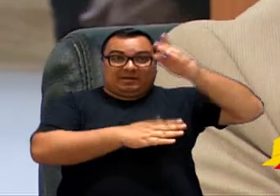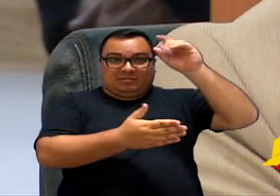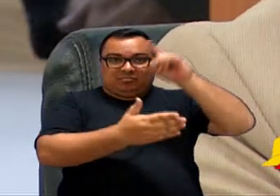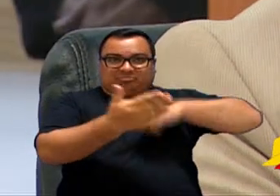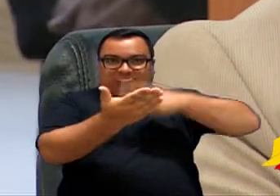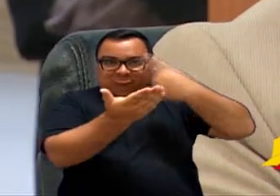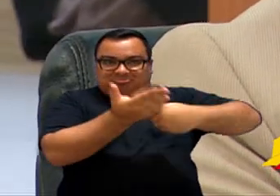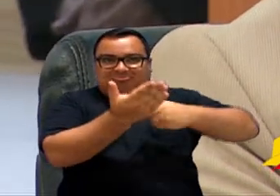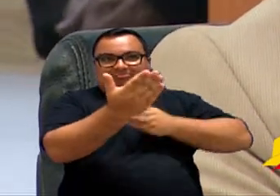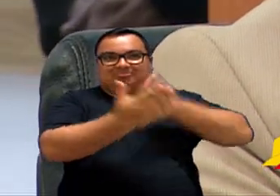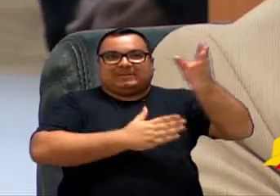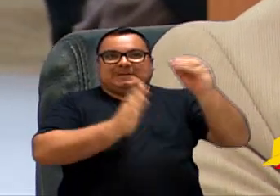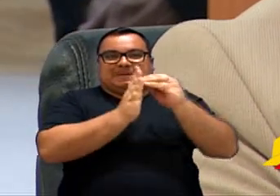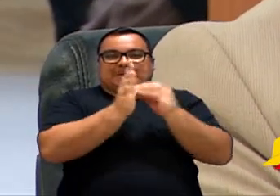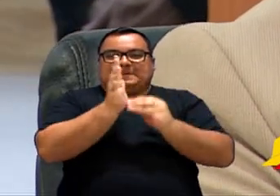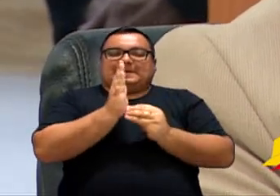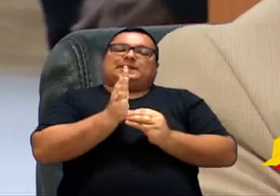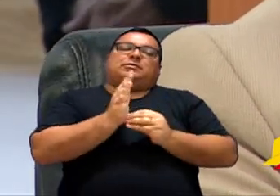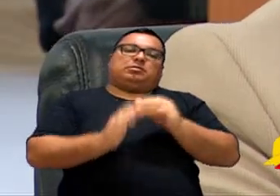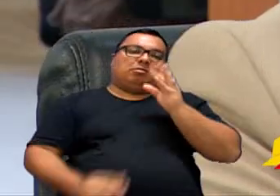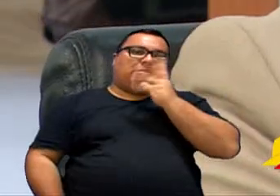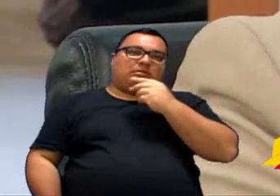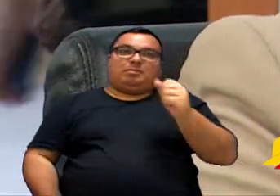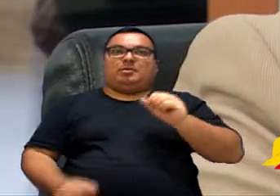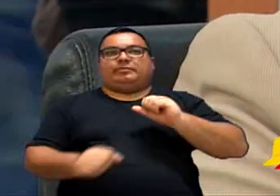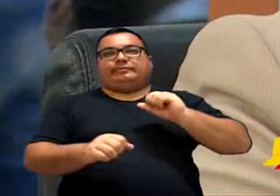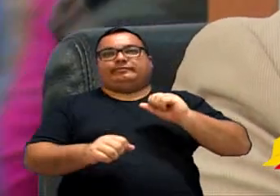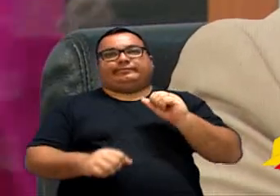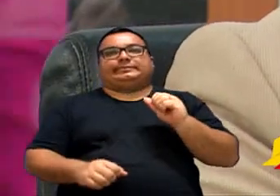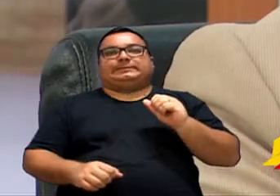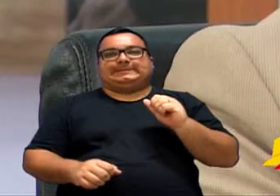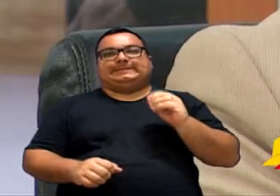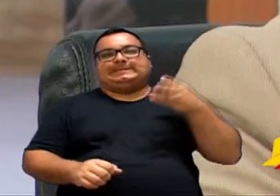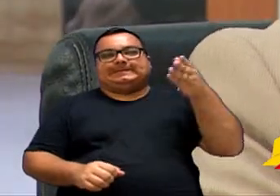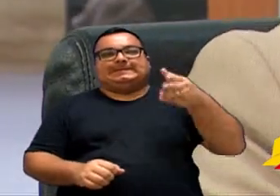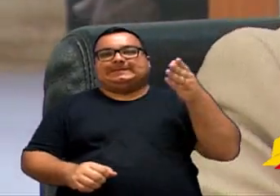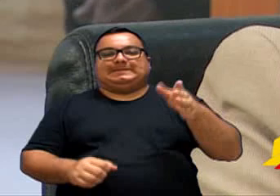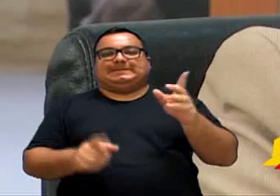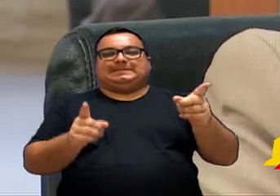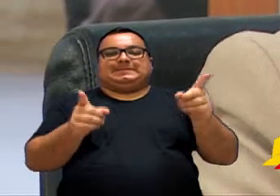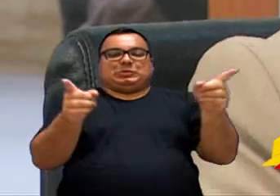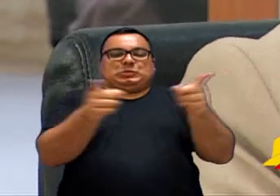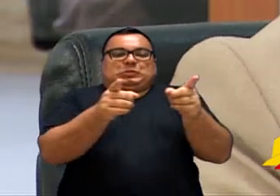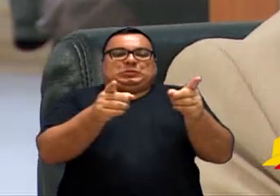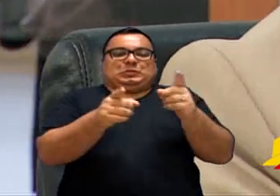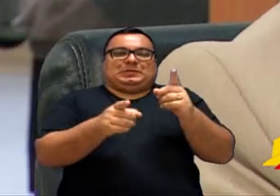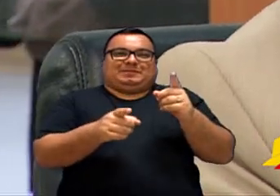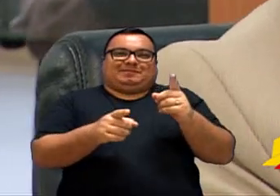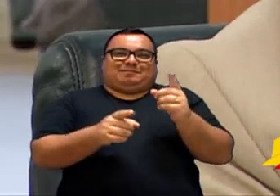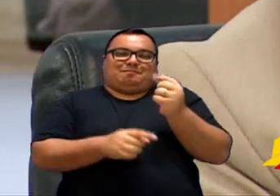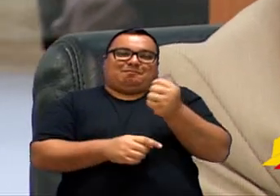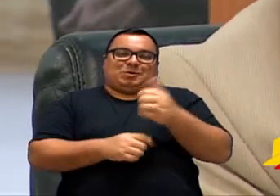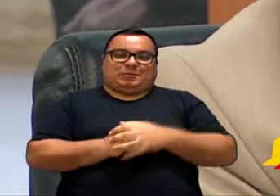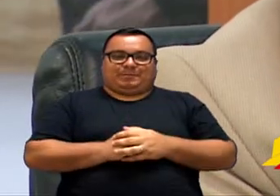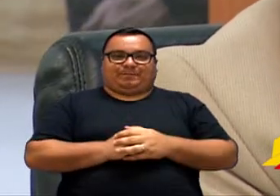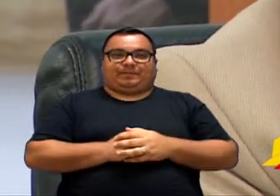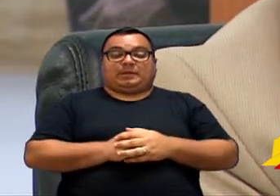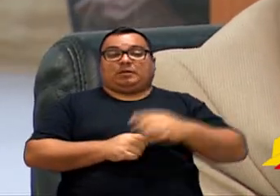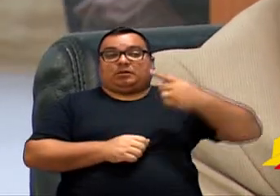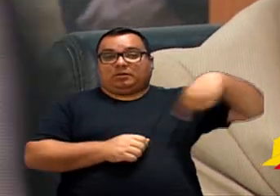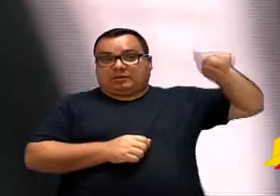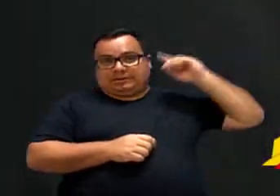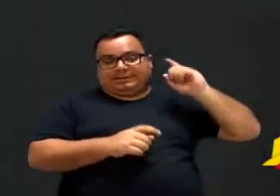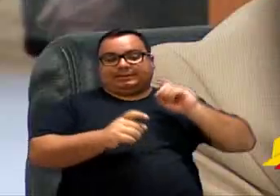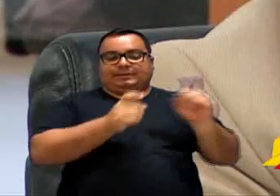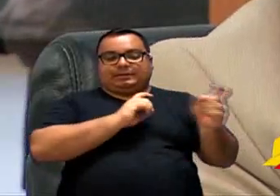com o secretário de saúde, assim, na minha opinião, mudou muito o atendimento do secretário de saúde. Quero